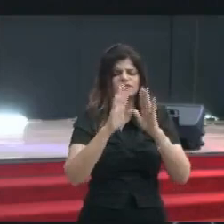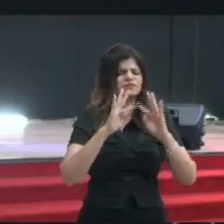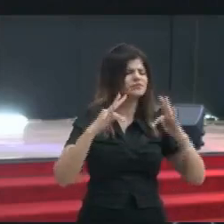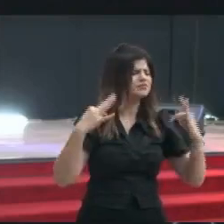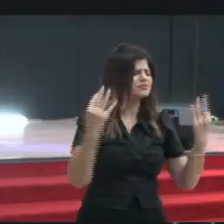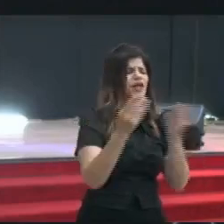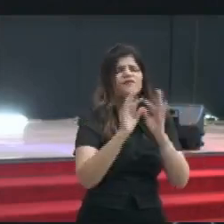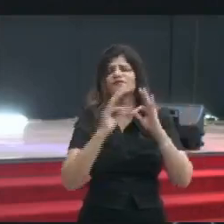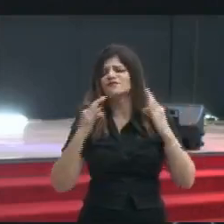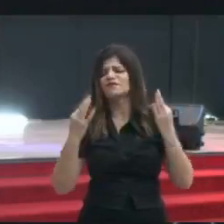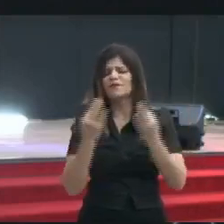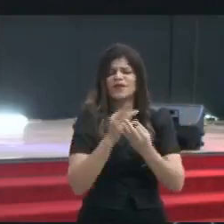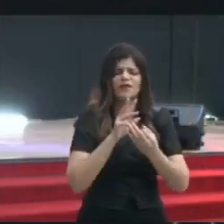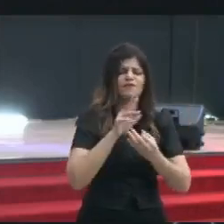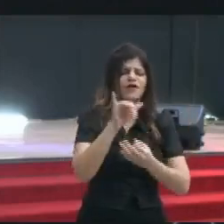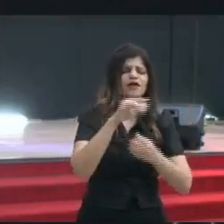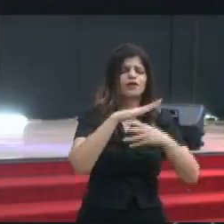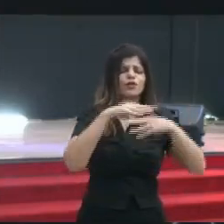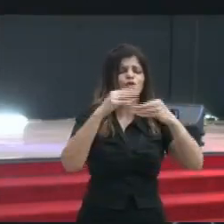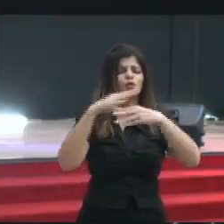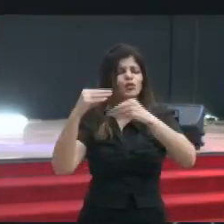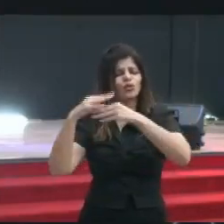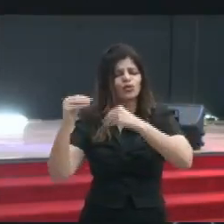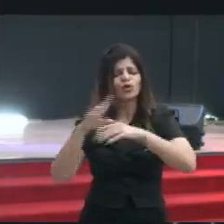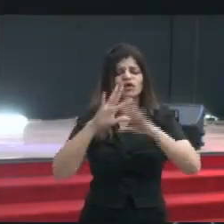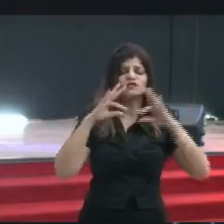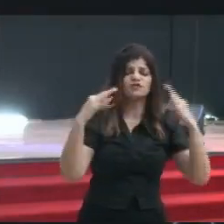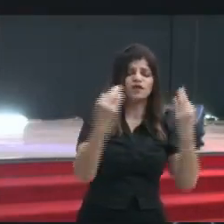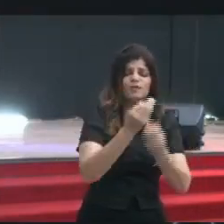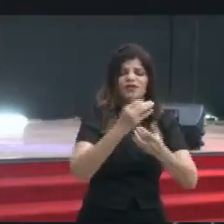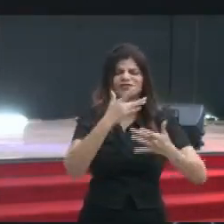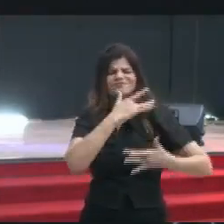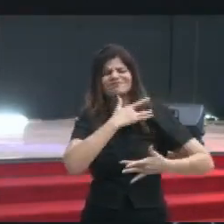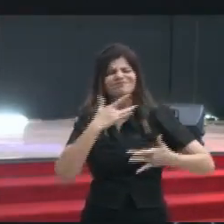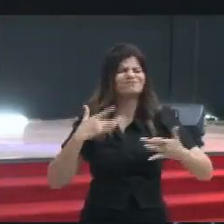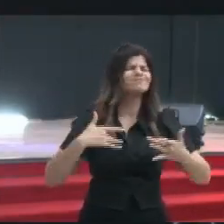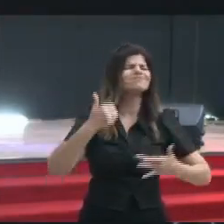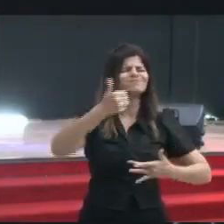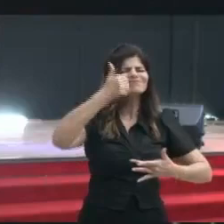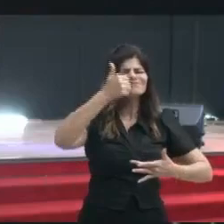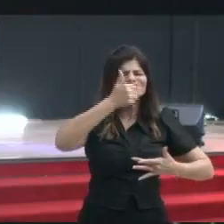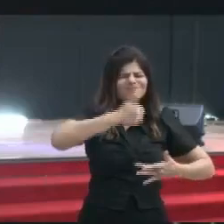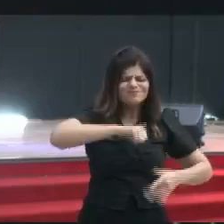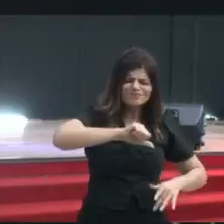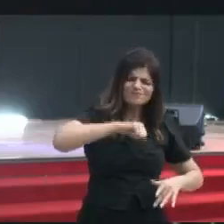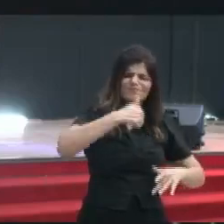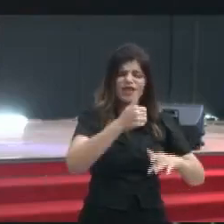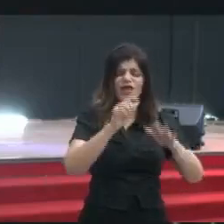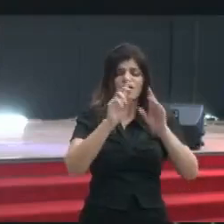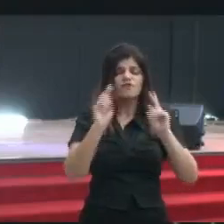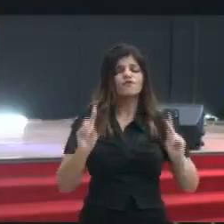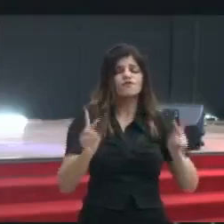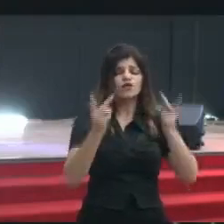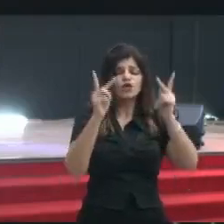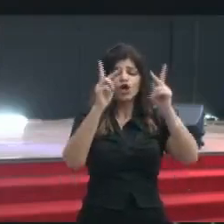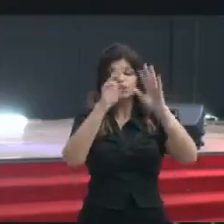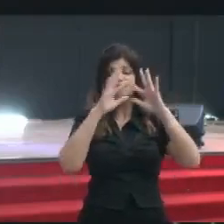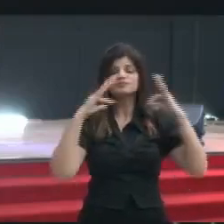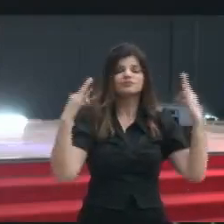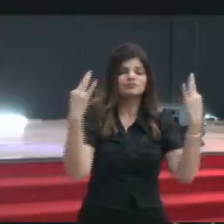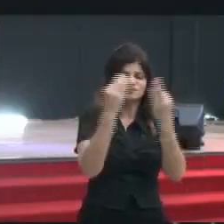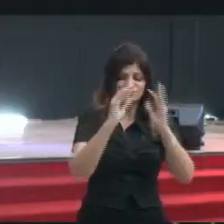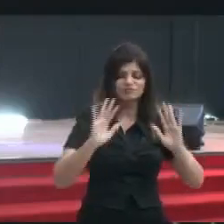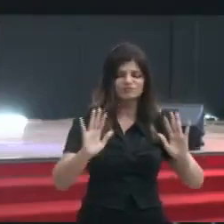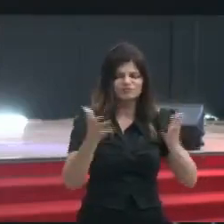Adete serão famílias curadas, serão famílias saudáveis, serão famílias vitoriosas, serão famílias